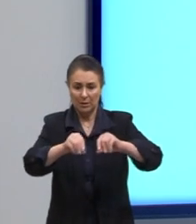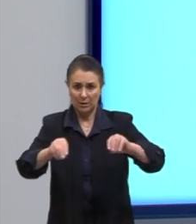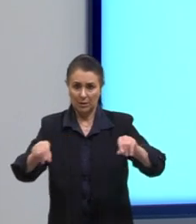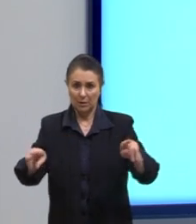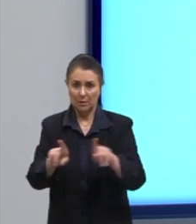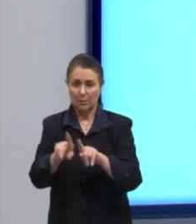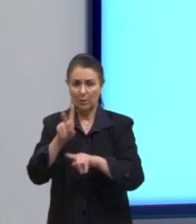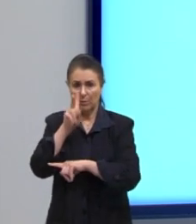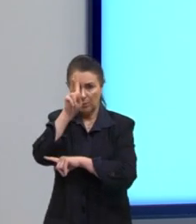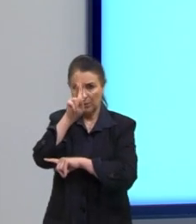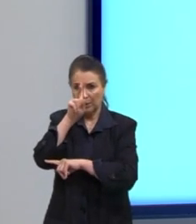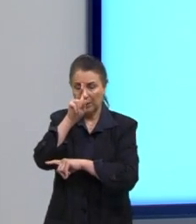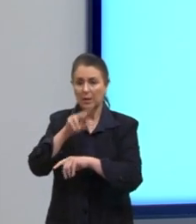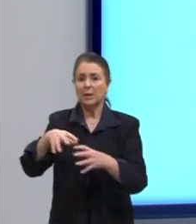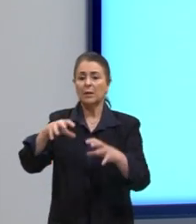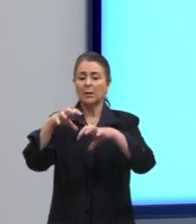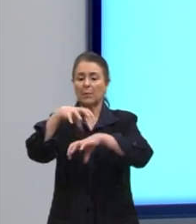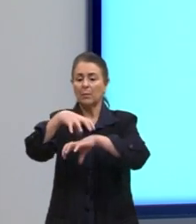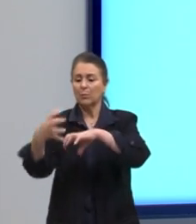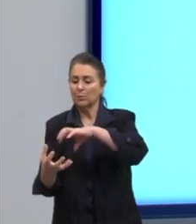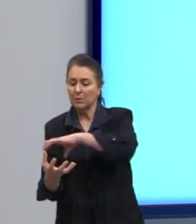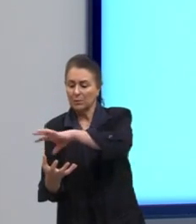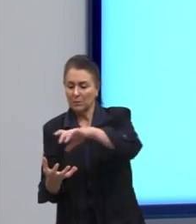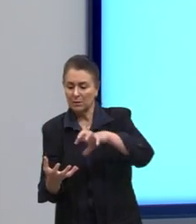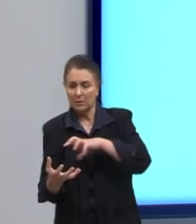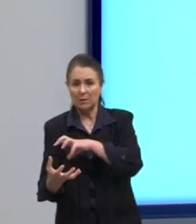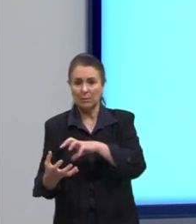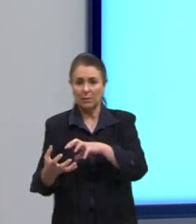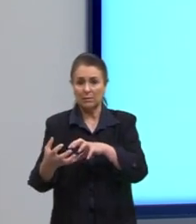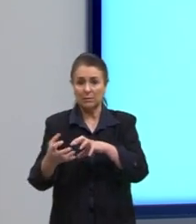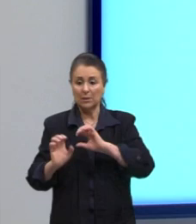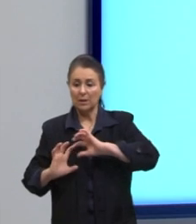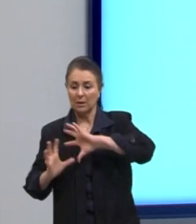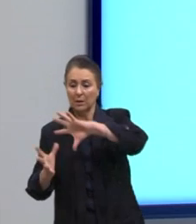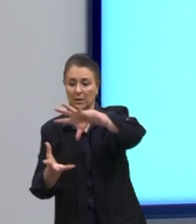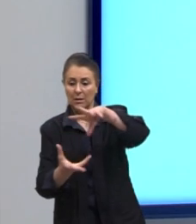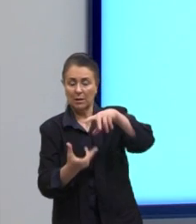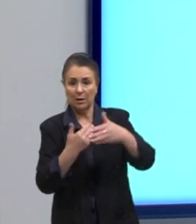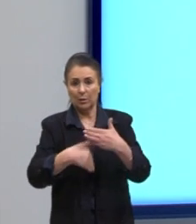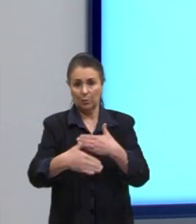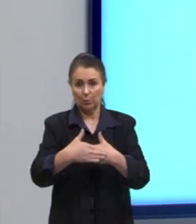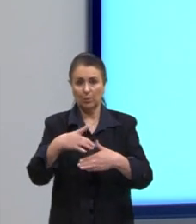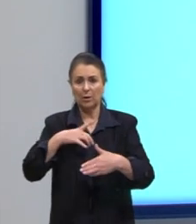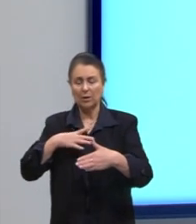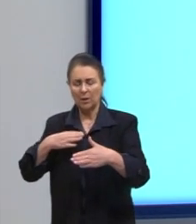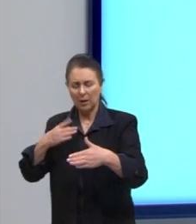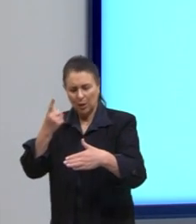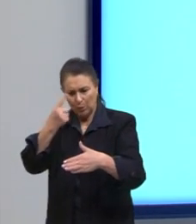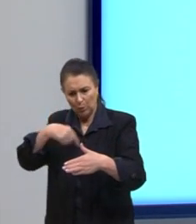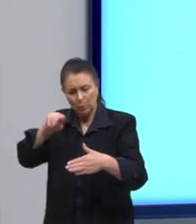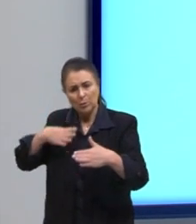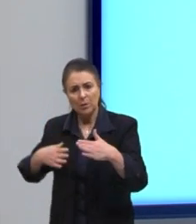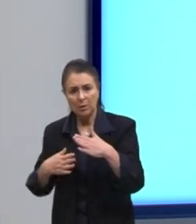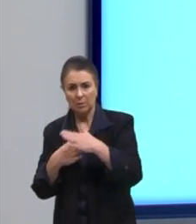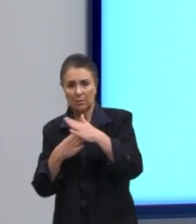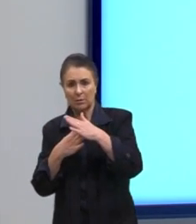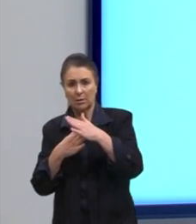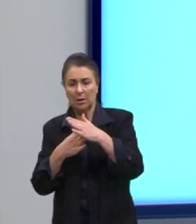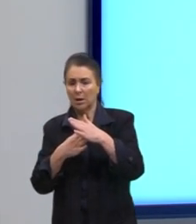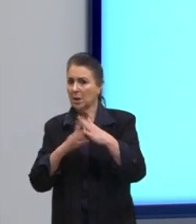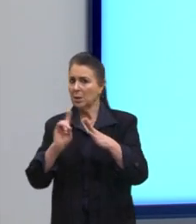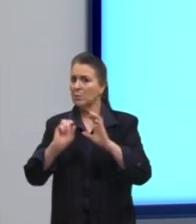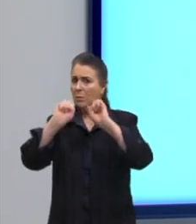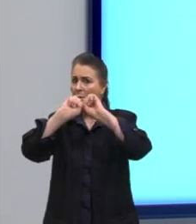os ecossistemas terrestres e nós temos outros limites que ainda não estão bem definidos